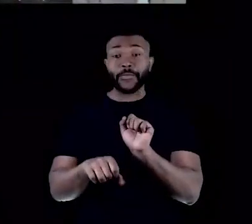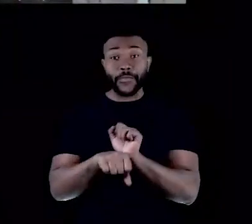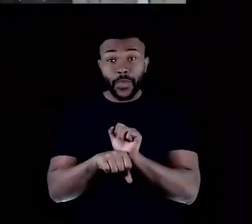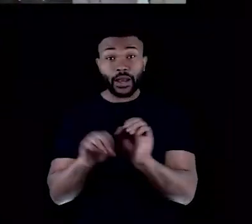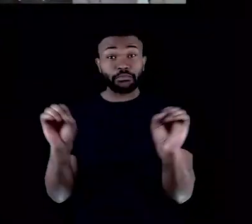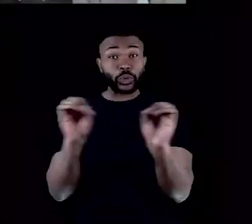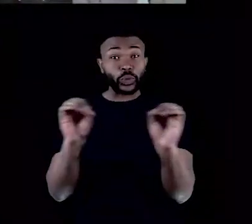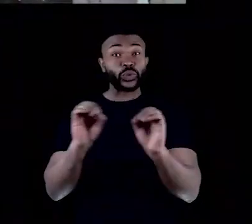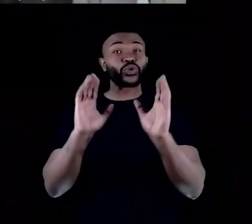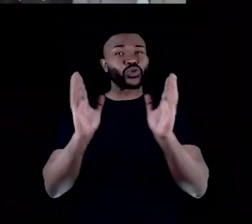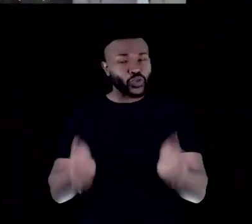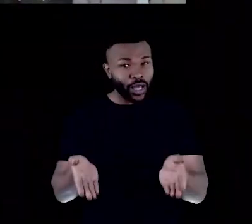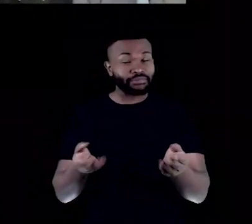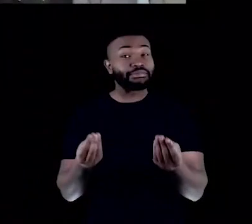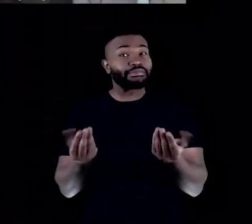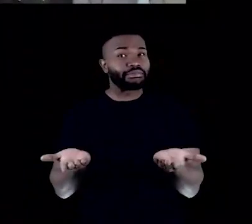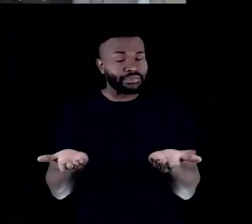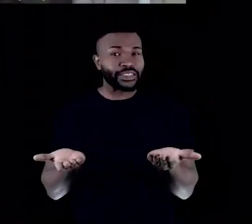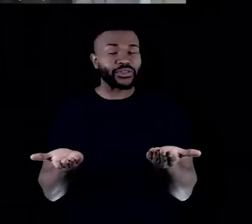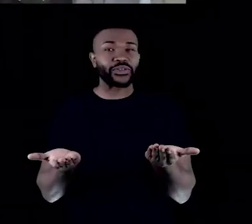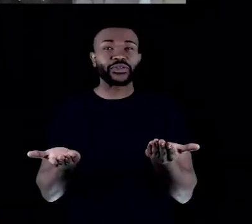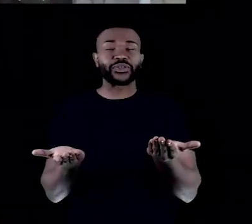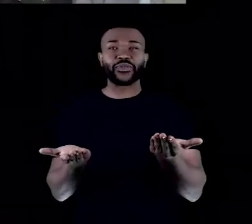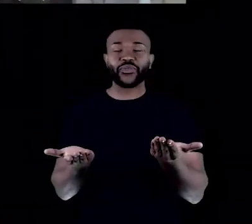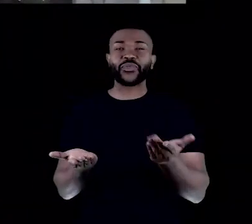stop em uma. Então, ao mesmo tempo que